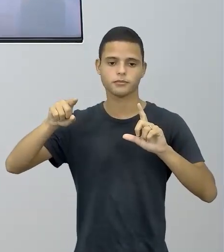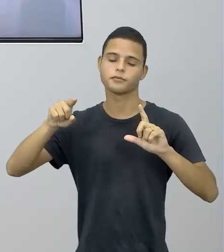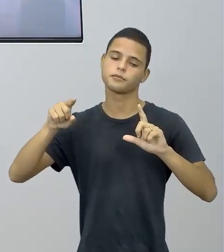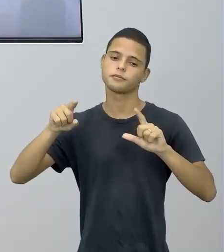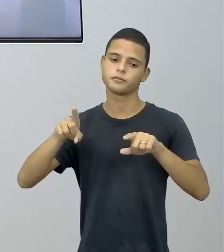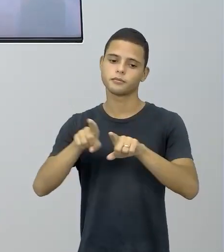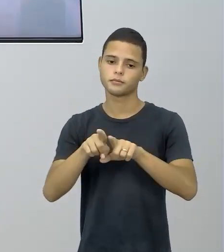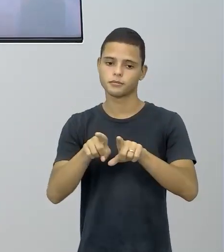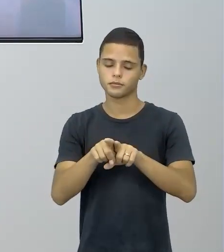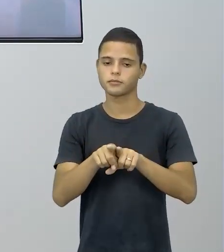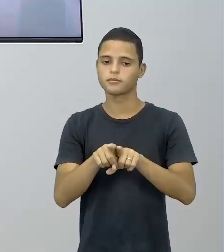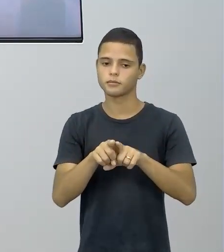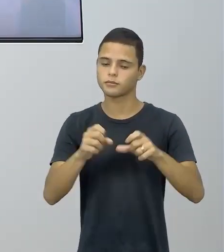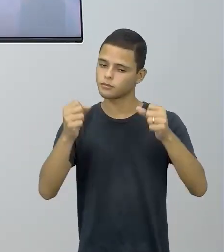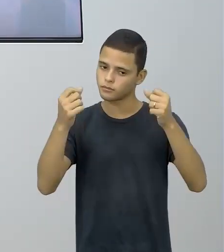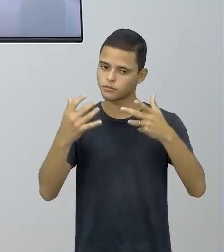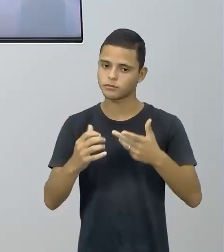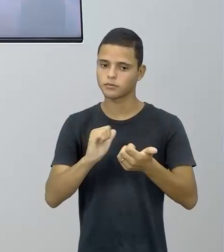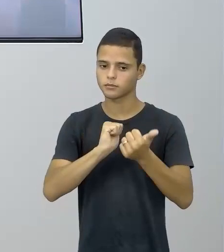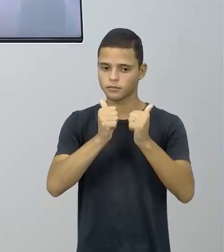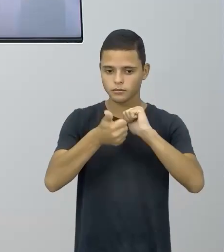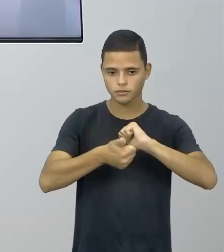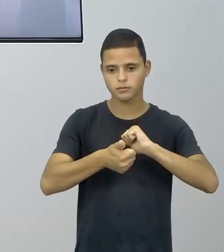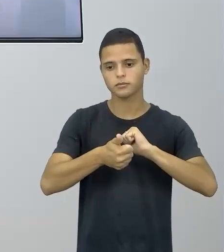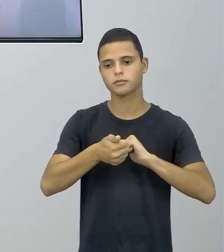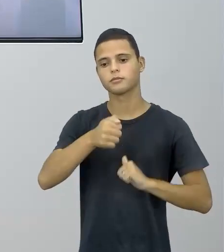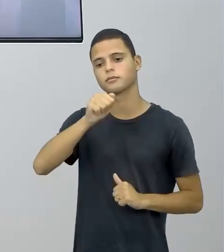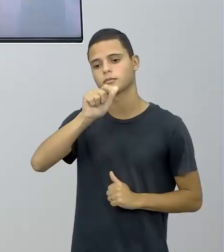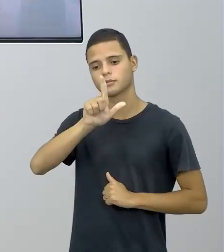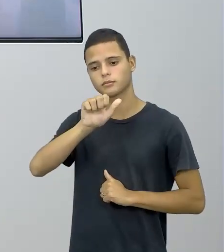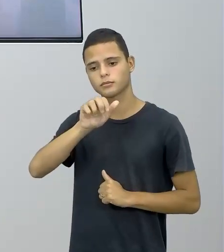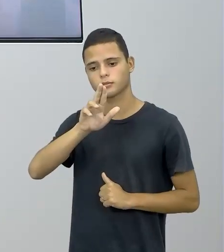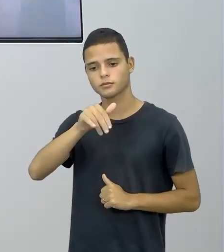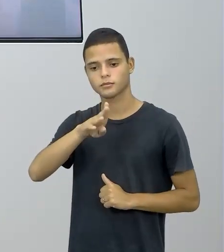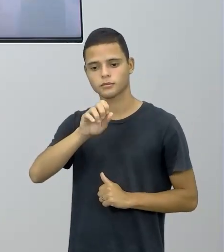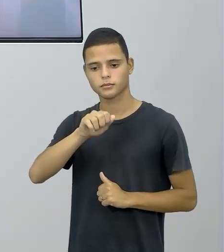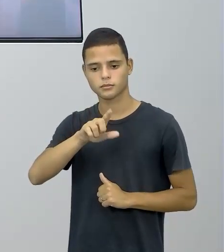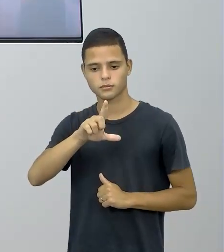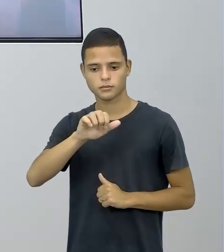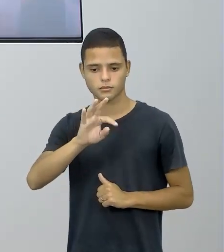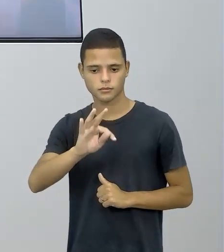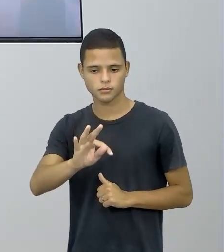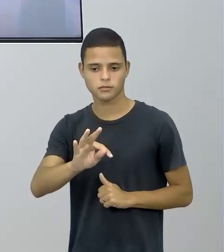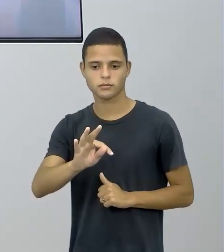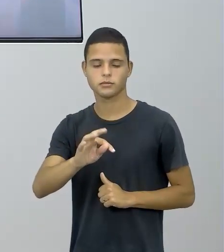gente falou do atleta Usain Bolt, né, que corre aí 100 metros em